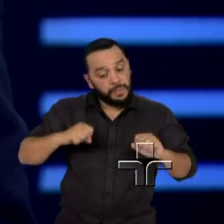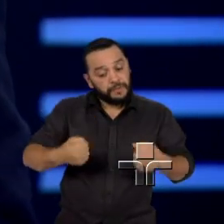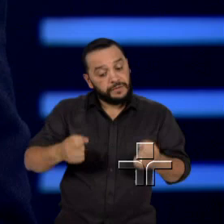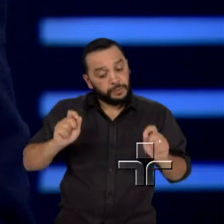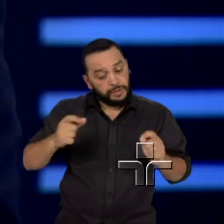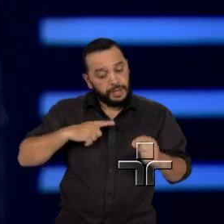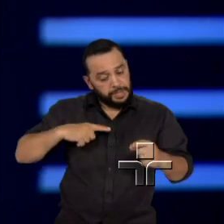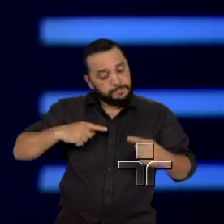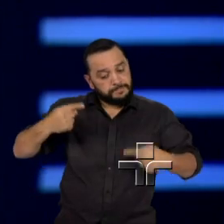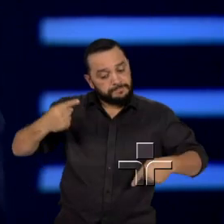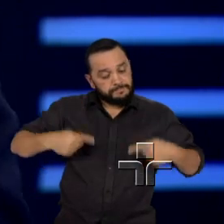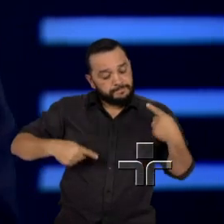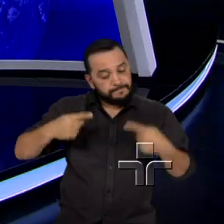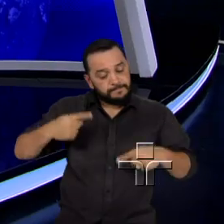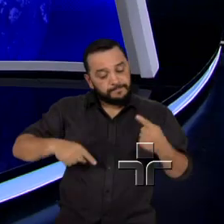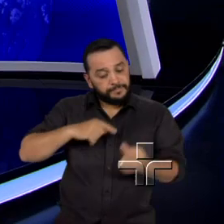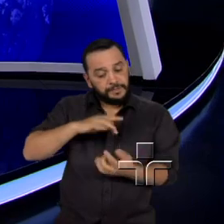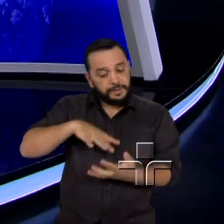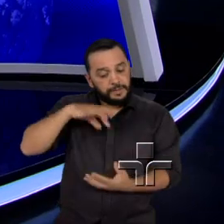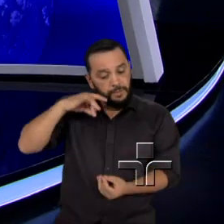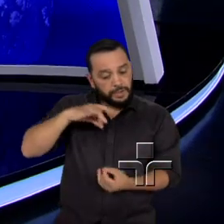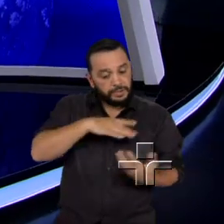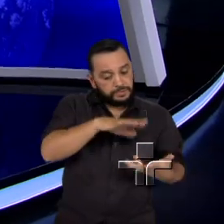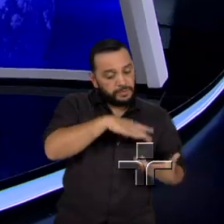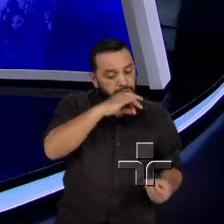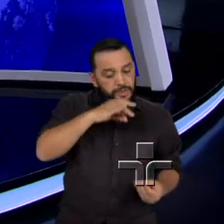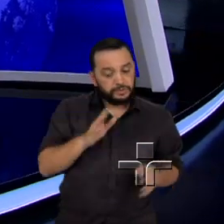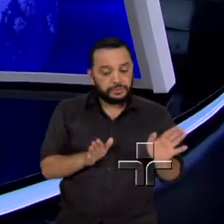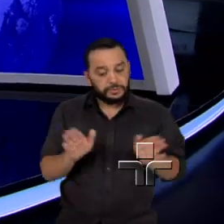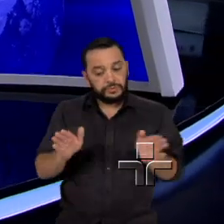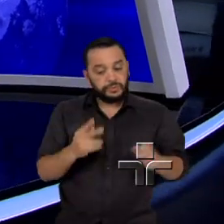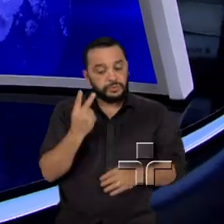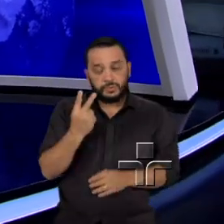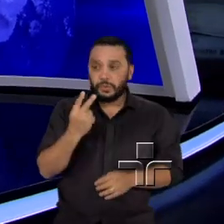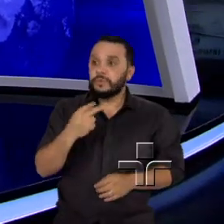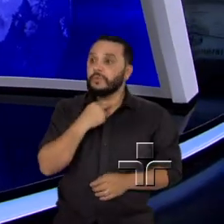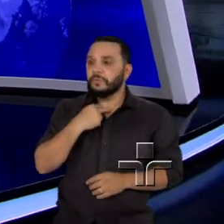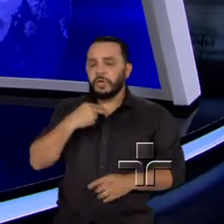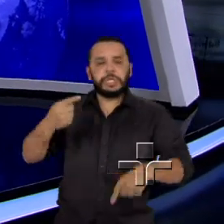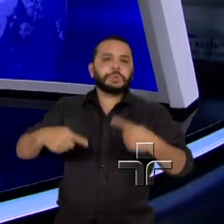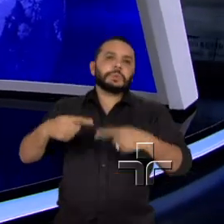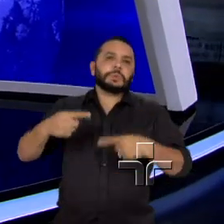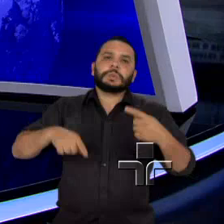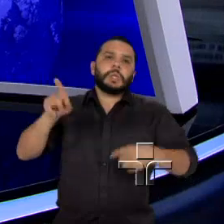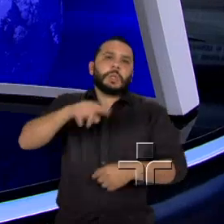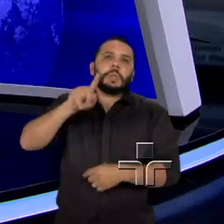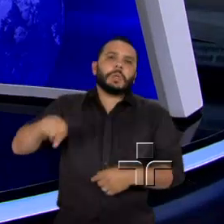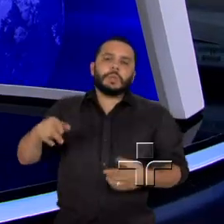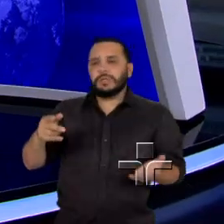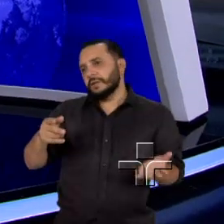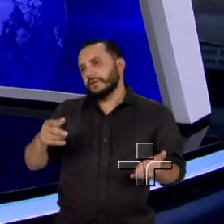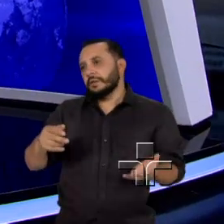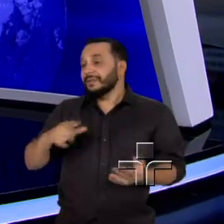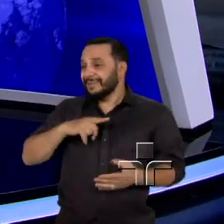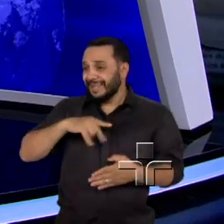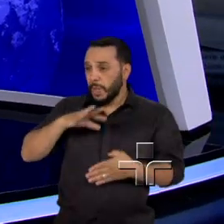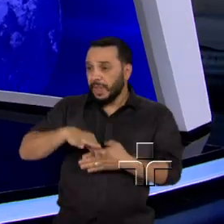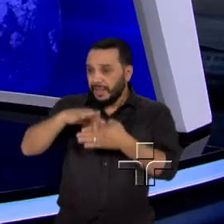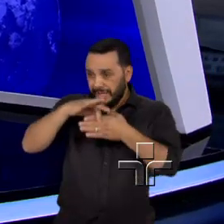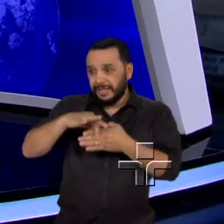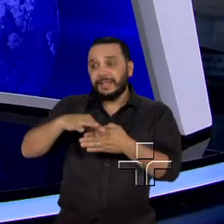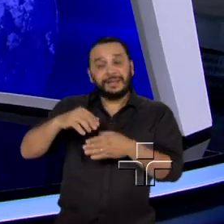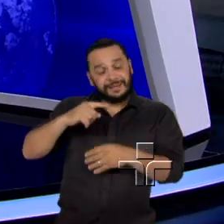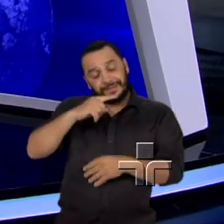é... A gente tem que ser democrático dos dois lados, tá certo? A gente não pode recusar discussões porque o governo tem feito isso. O líder do executivo tem feito